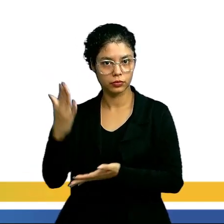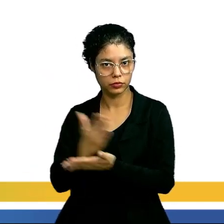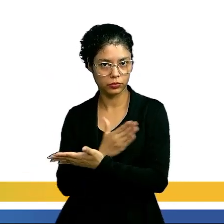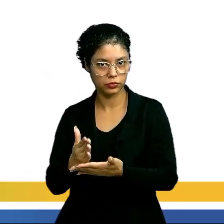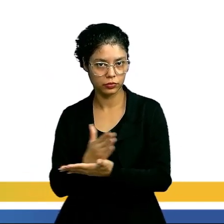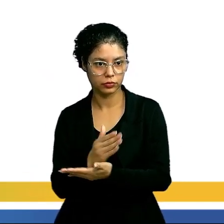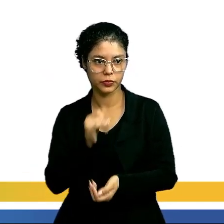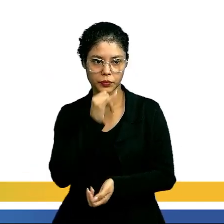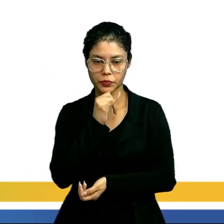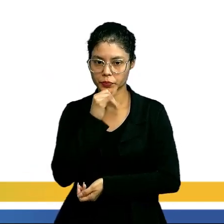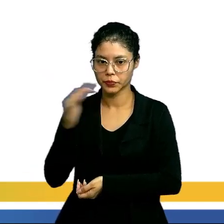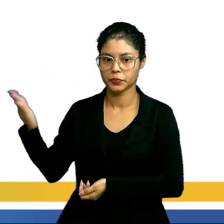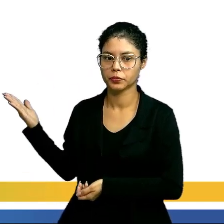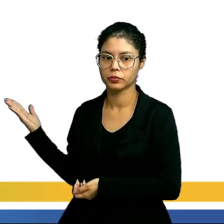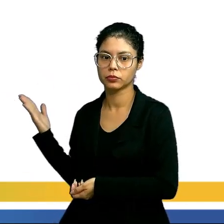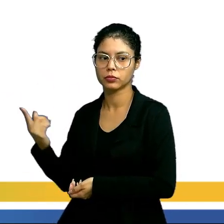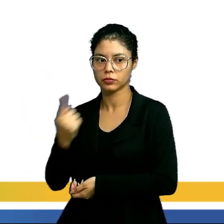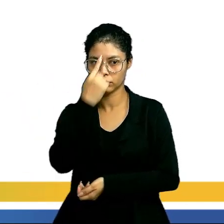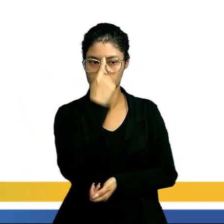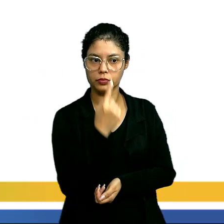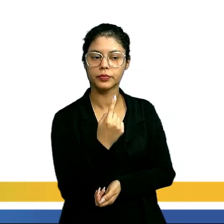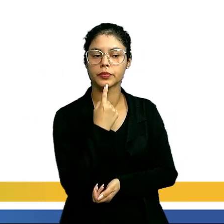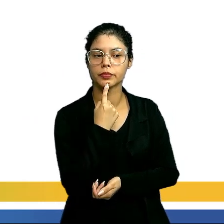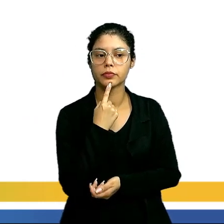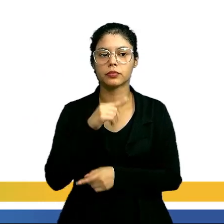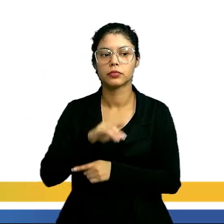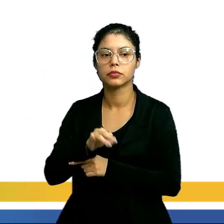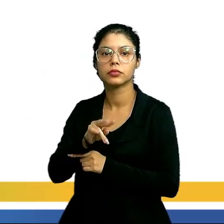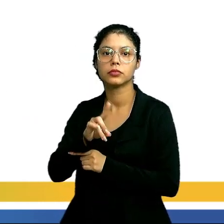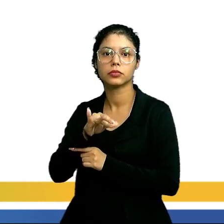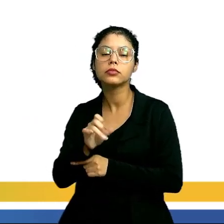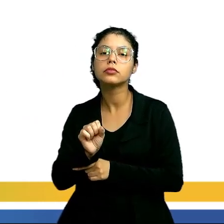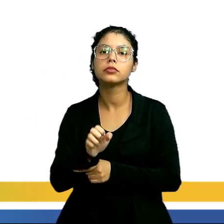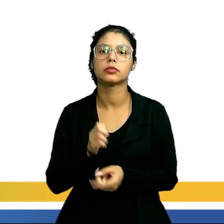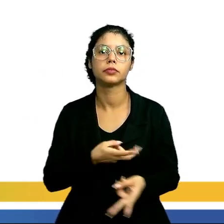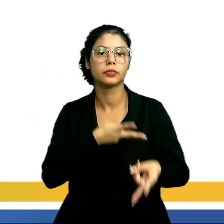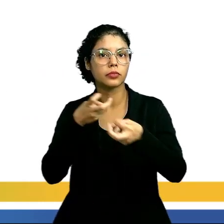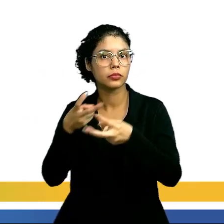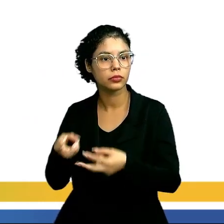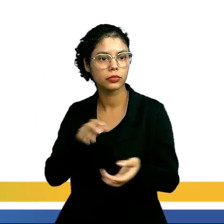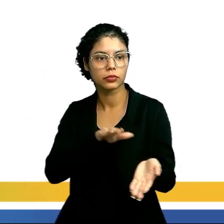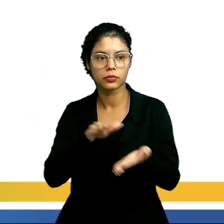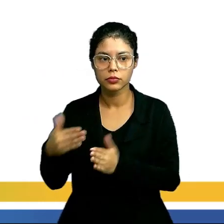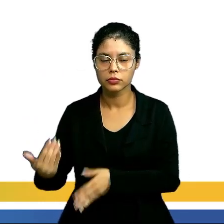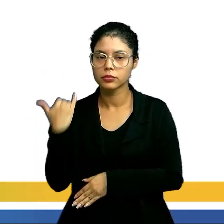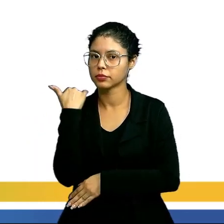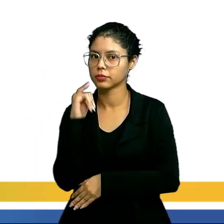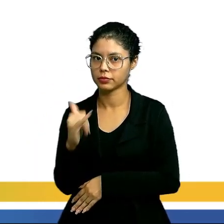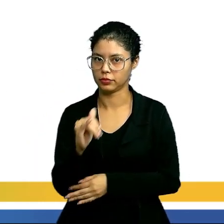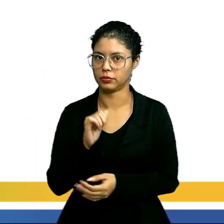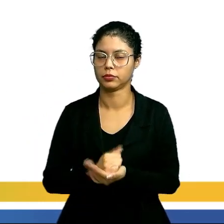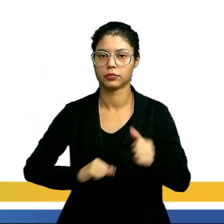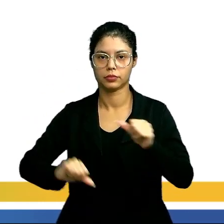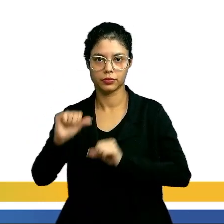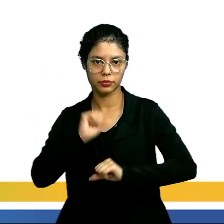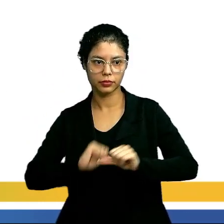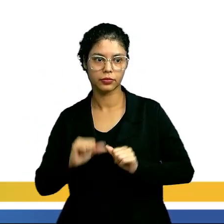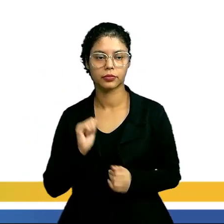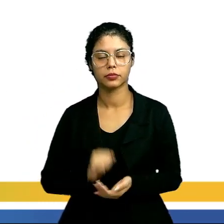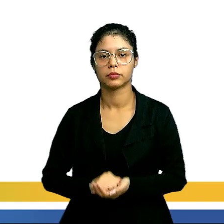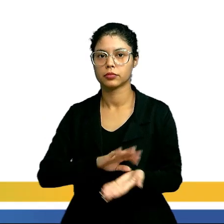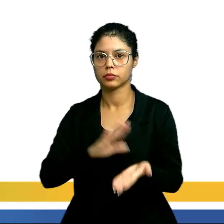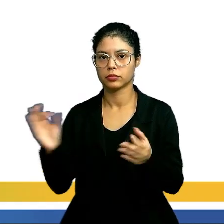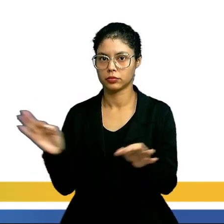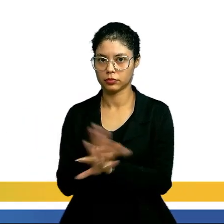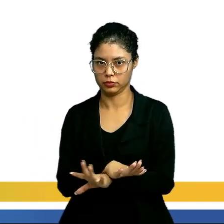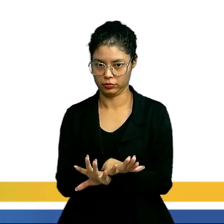algumas engrenagens de combustão. Temos aqui essa engrenagem. A gente pode observar que parte da energia que está sendo transformada, ela